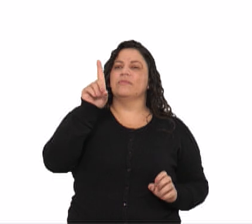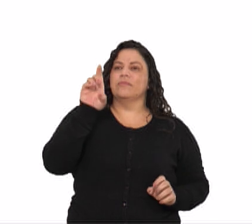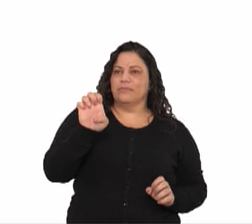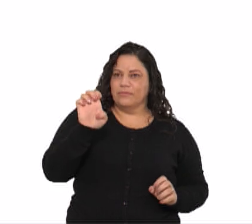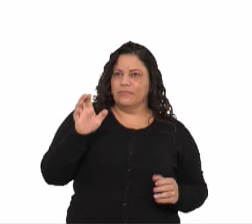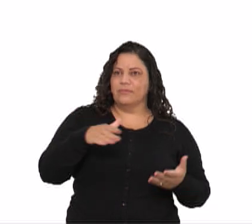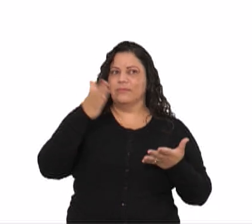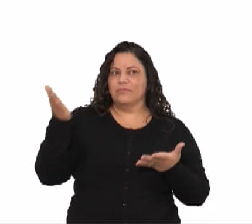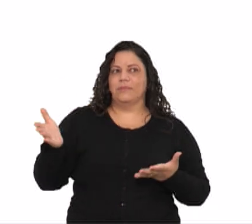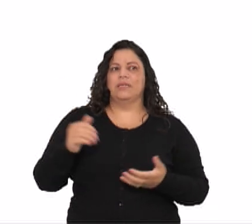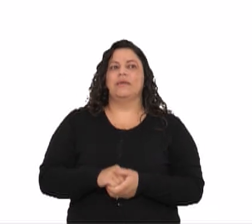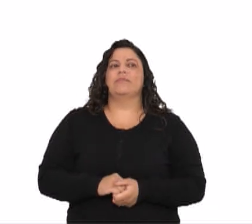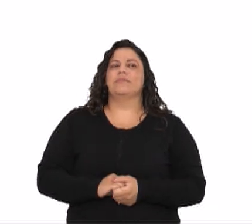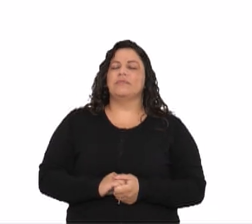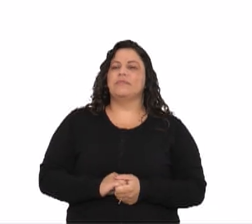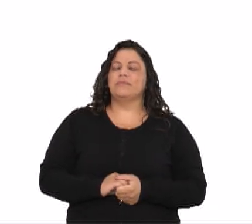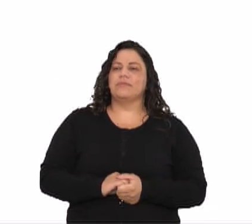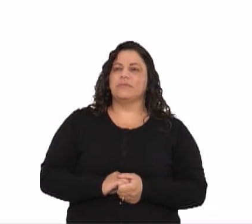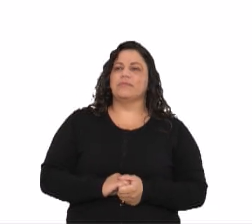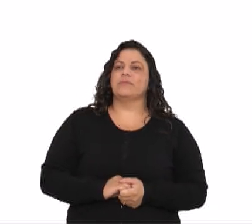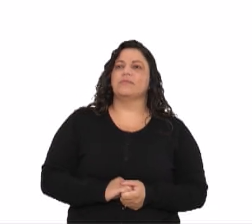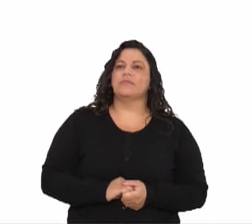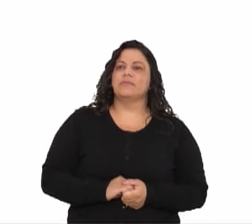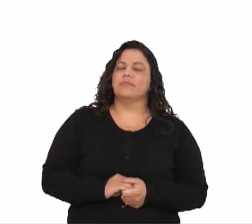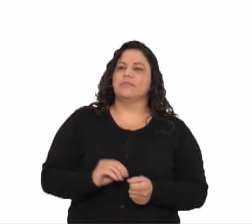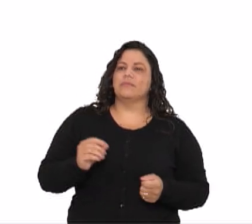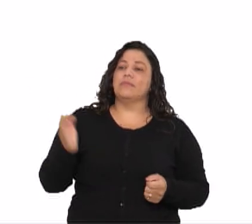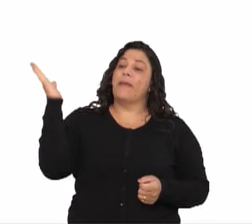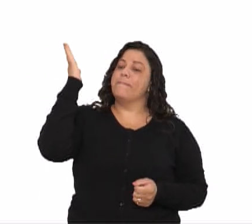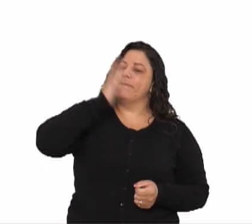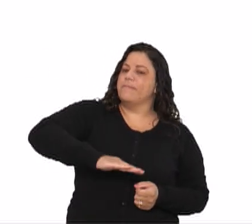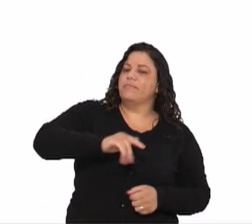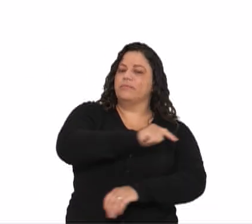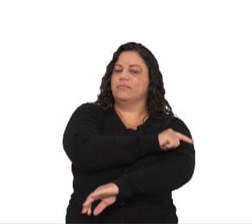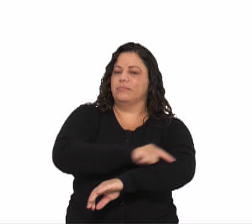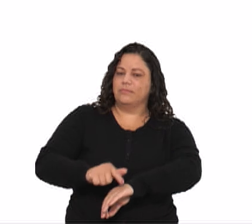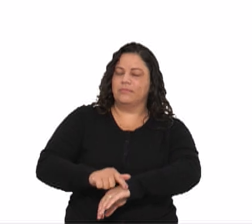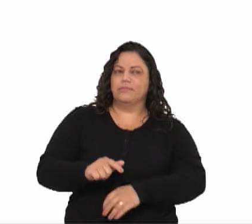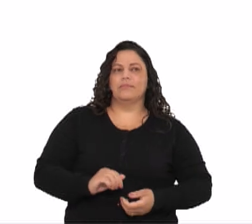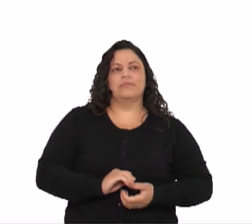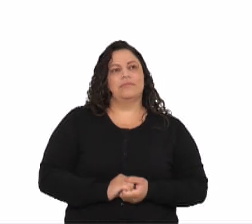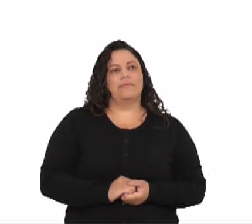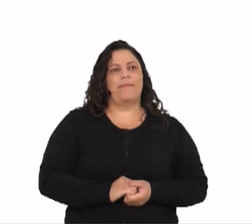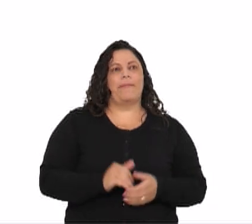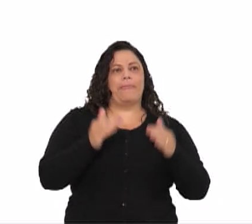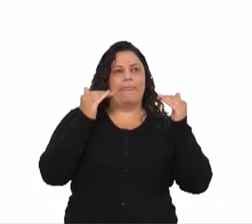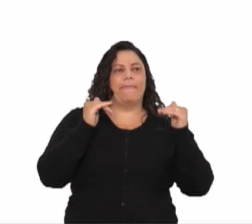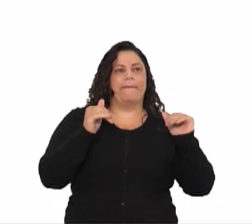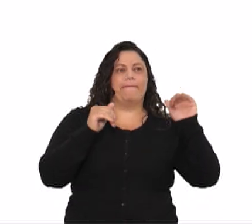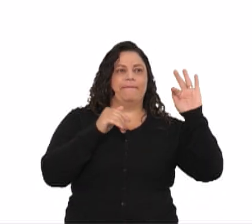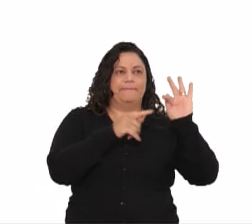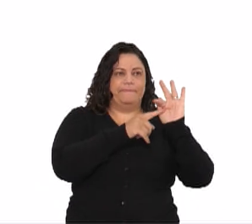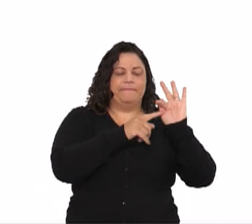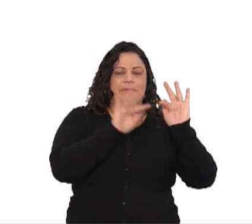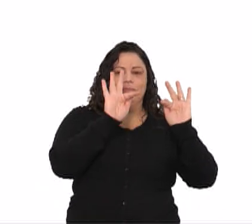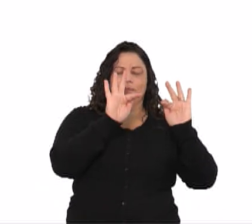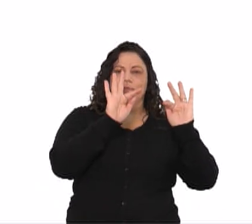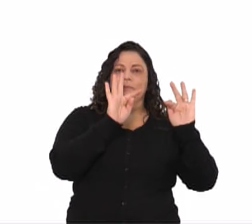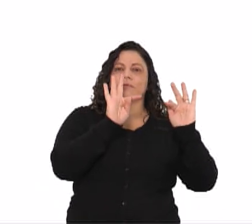Então, pessoal, vamos conferir aqui. A primeira letra A a palavra era huge. Qual dessas palavras aqui que é sinônimo de